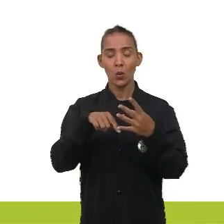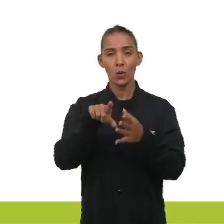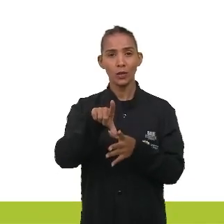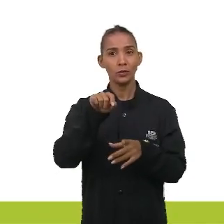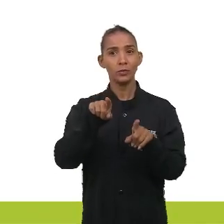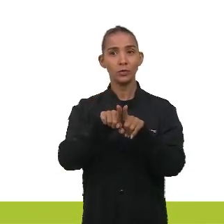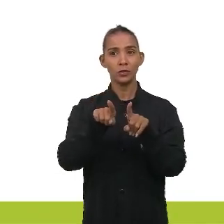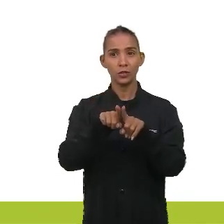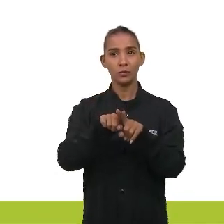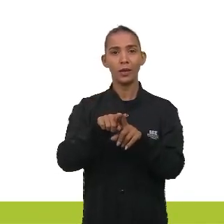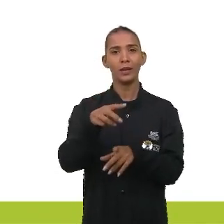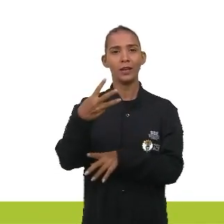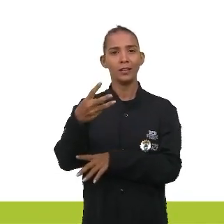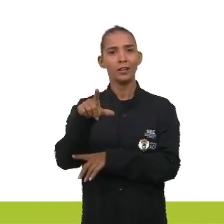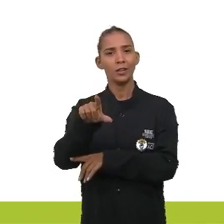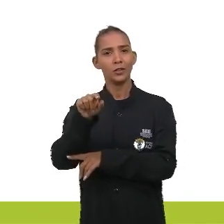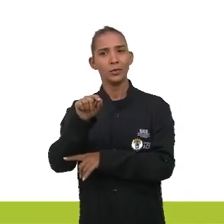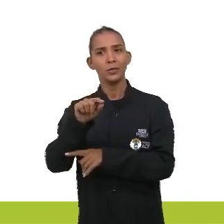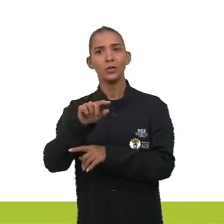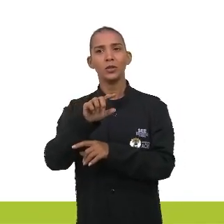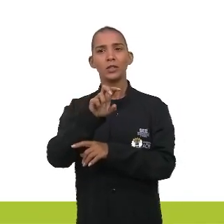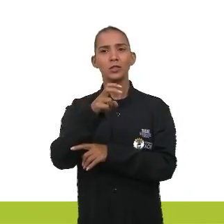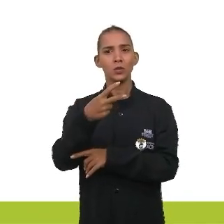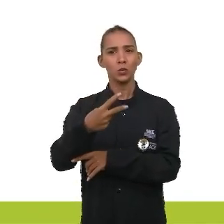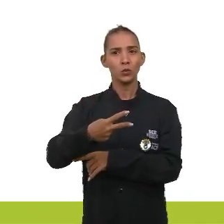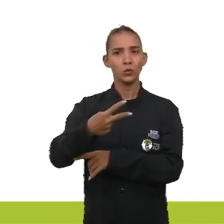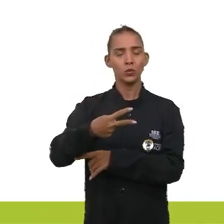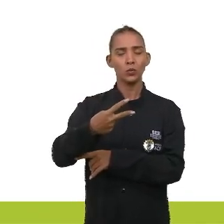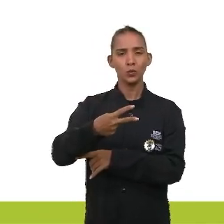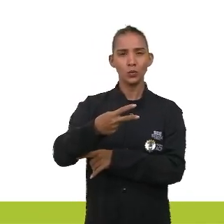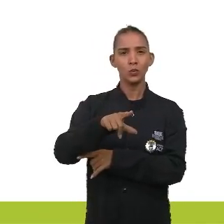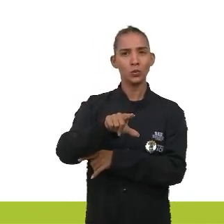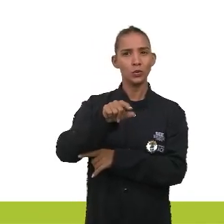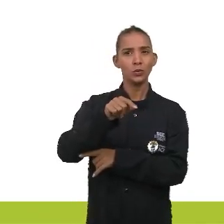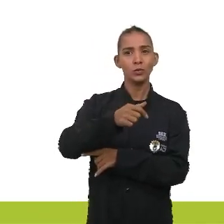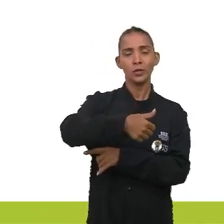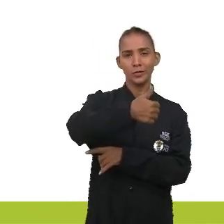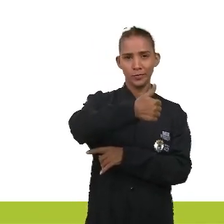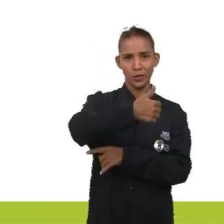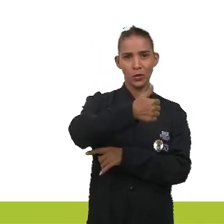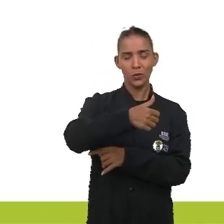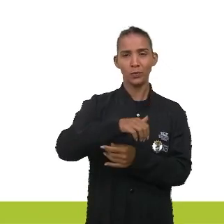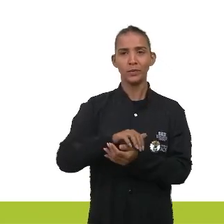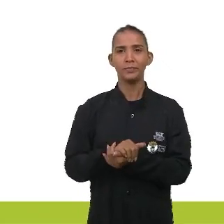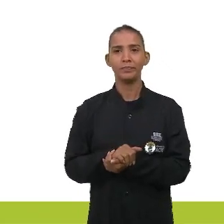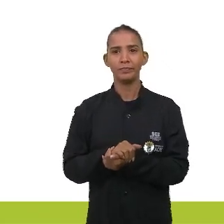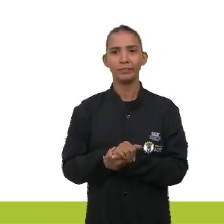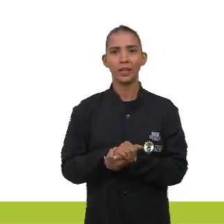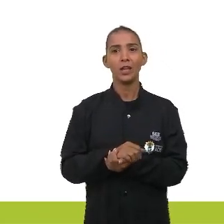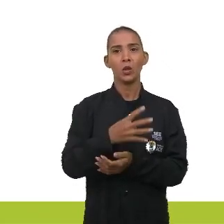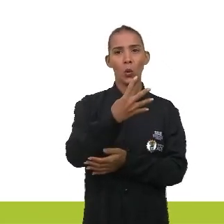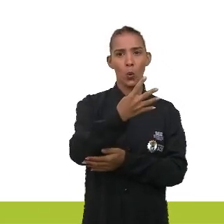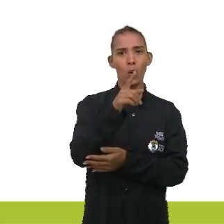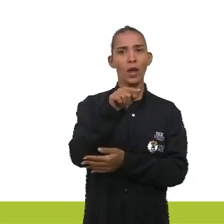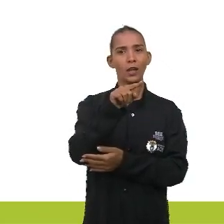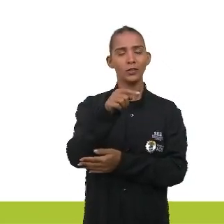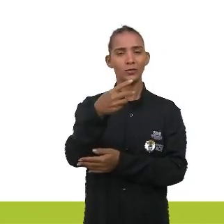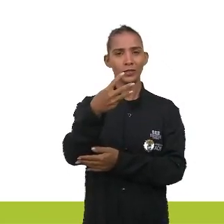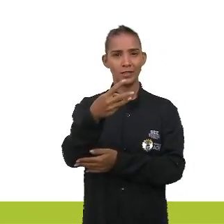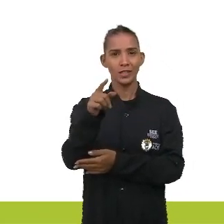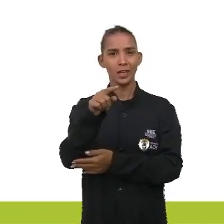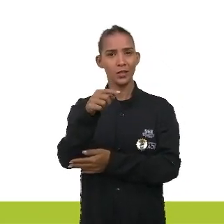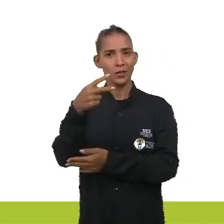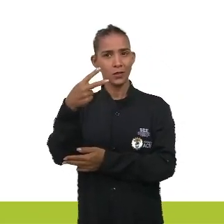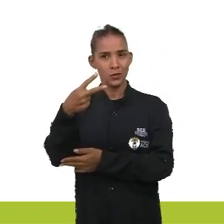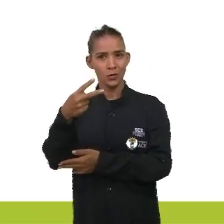Duas para cá e uma para cá. Então, 4 vezes 3 vezes 2 vezes 1, segundo o princípio fundamental